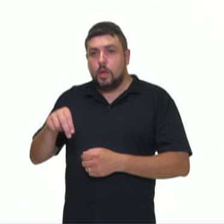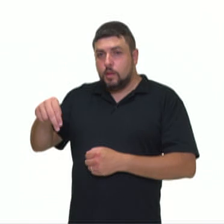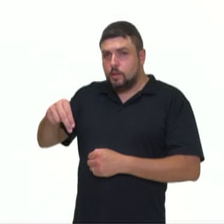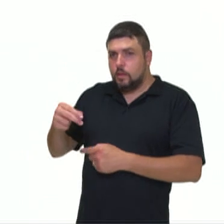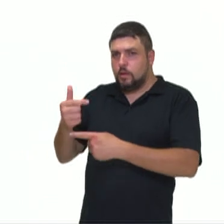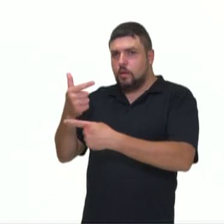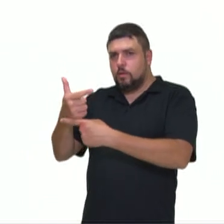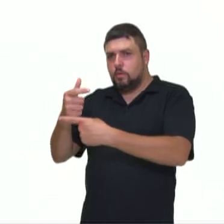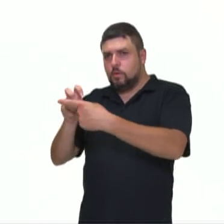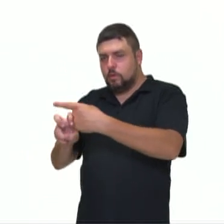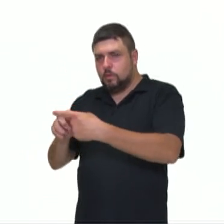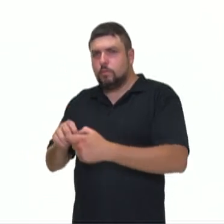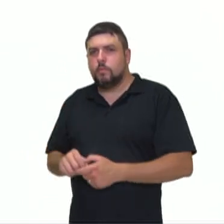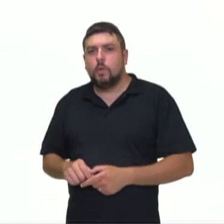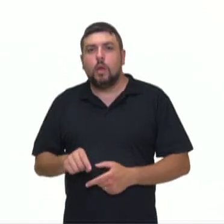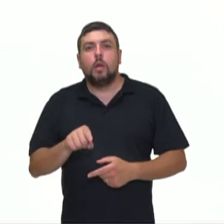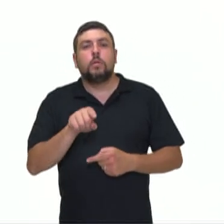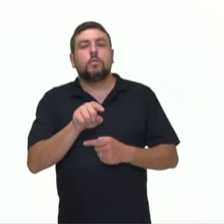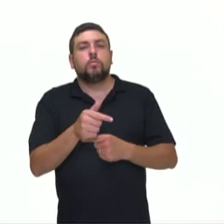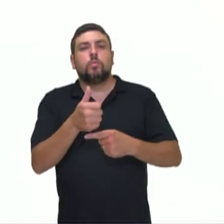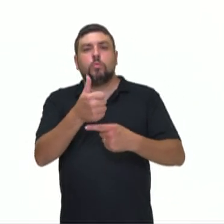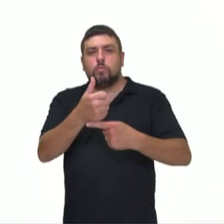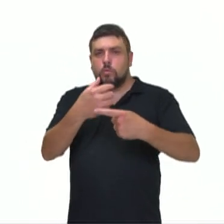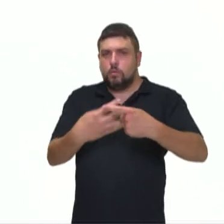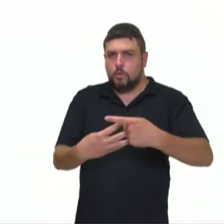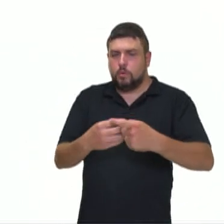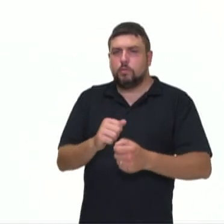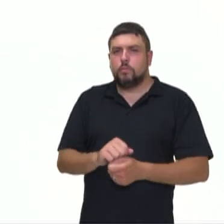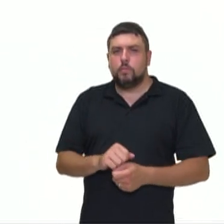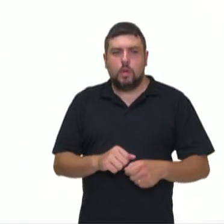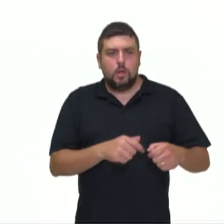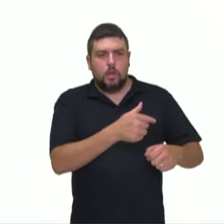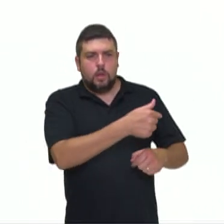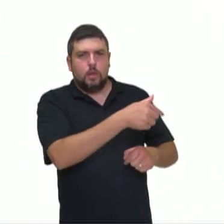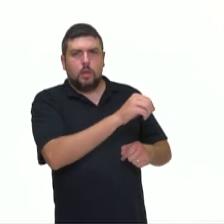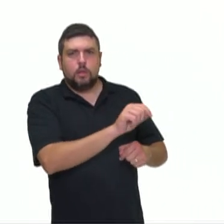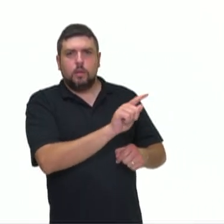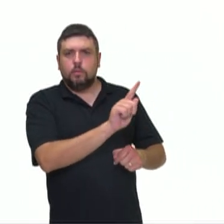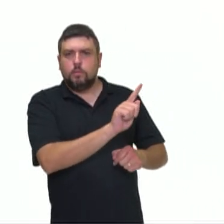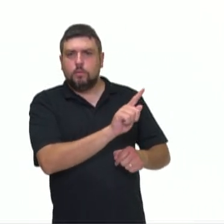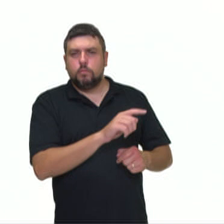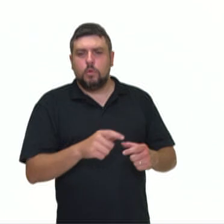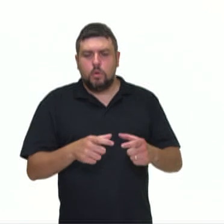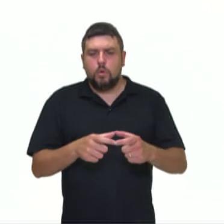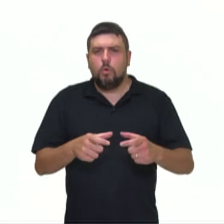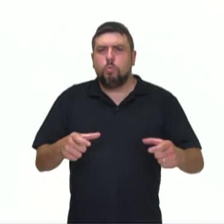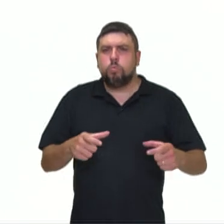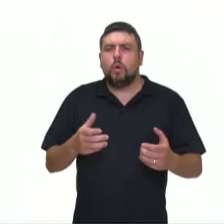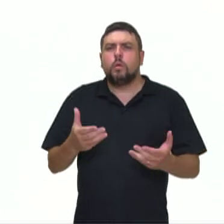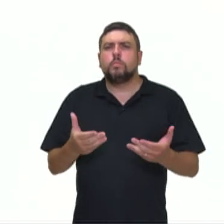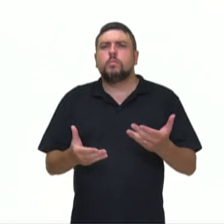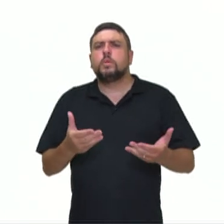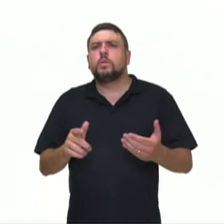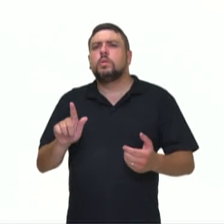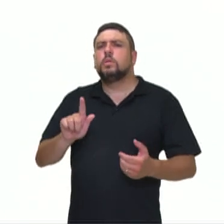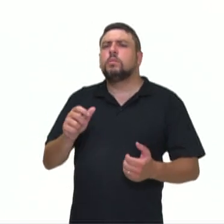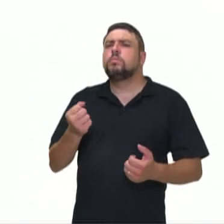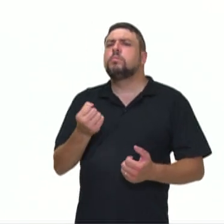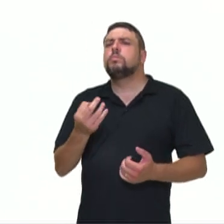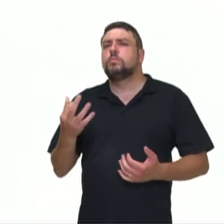barra, Penha ganha 1/4 e Sônia ganha 70 gramas, o peso da barra em gramas é